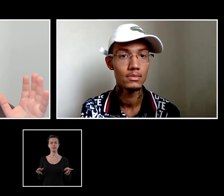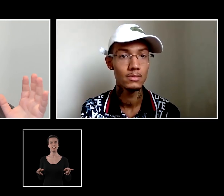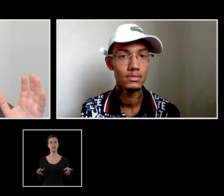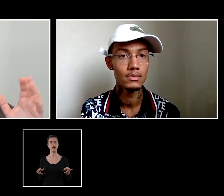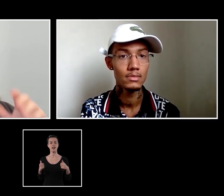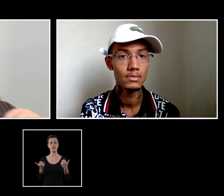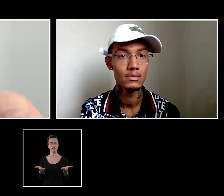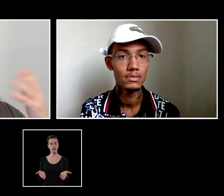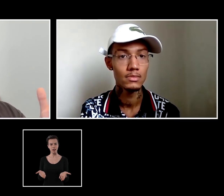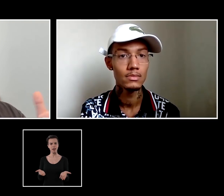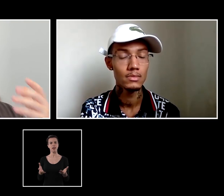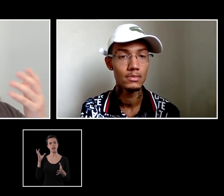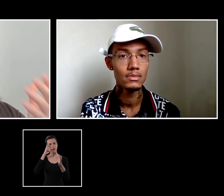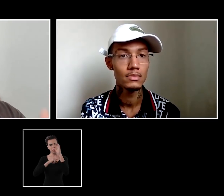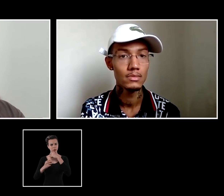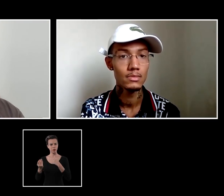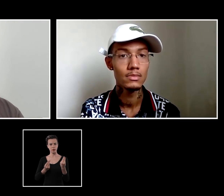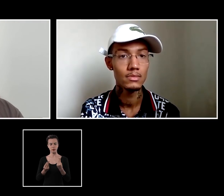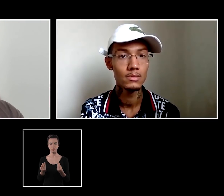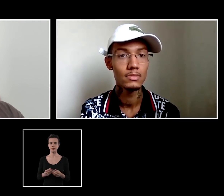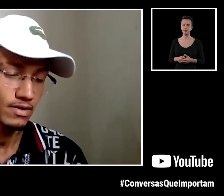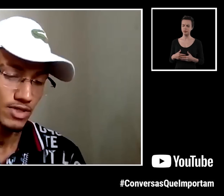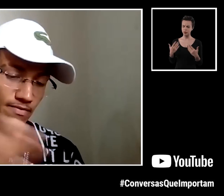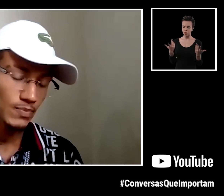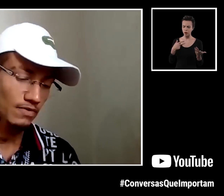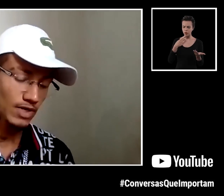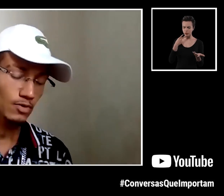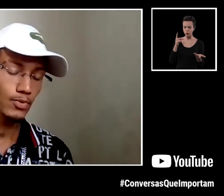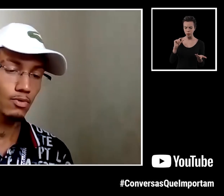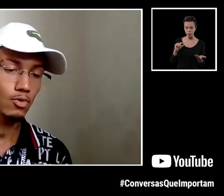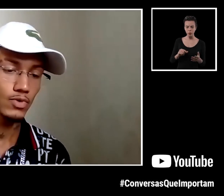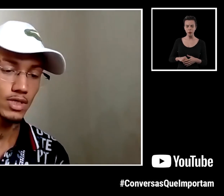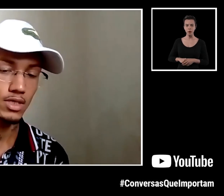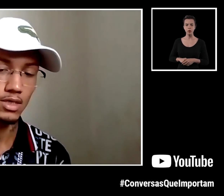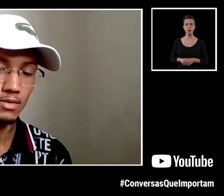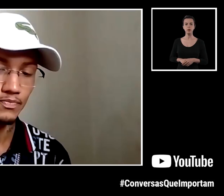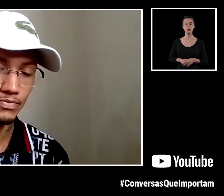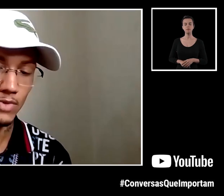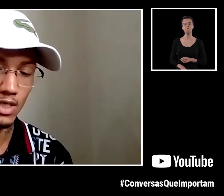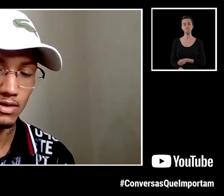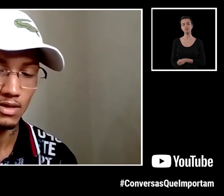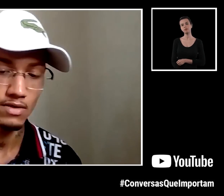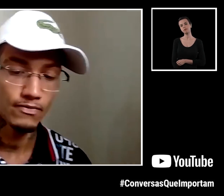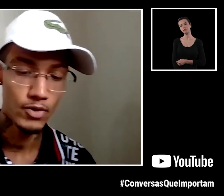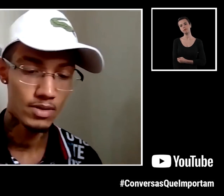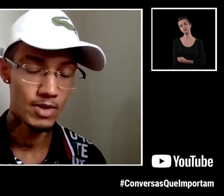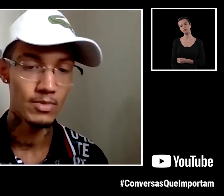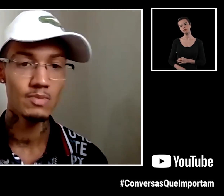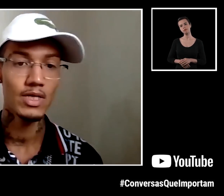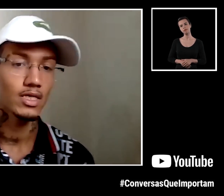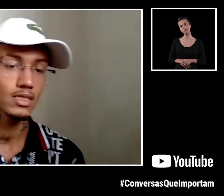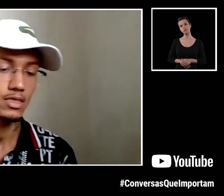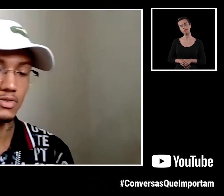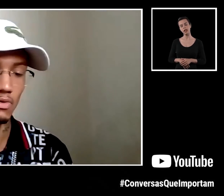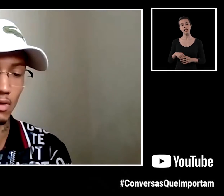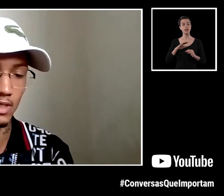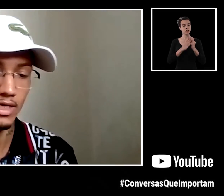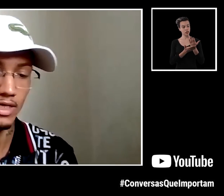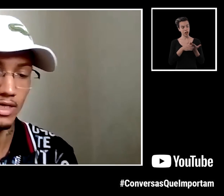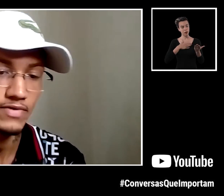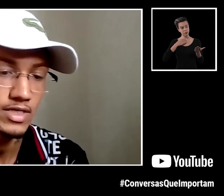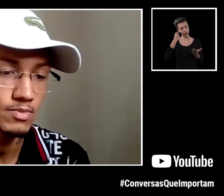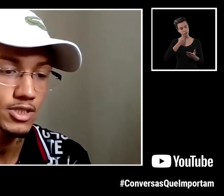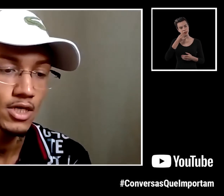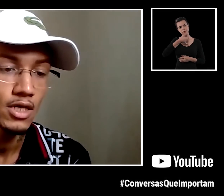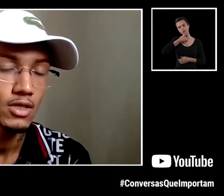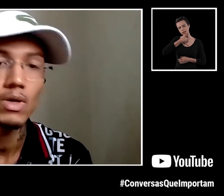vê esse contraste entre o que é oferecido e como a gente aprende? Eu já falei um pouco como que foi a minha experiência na escola.